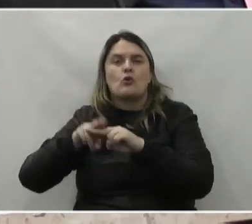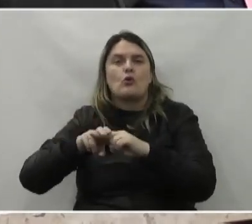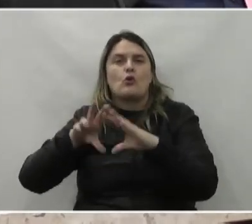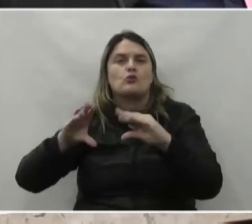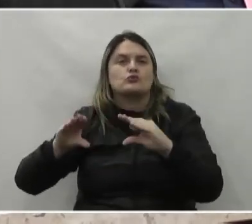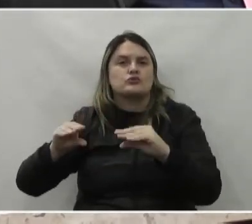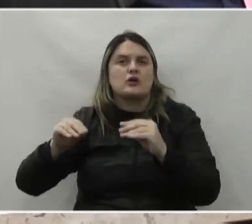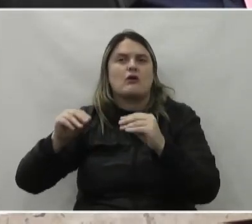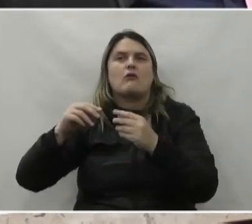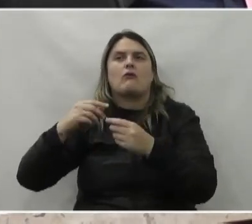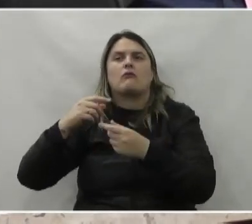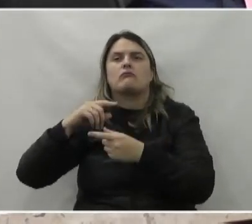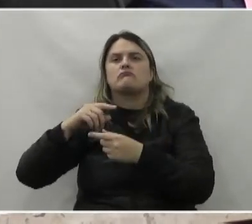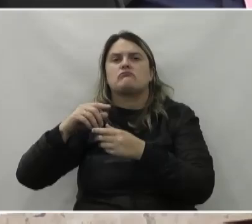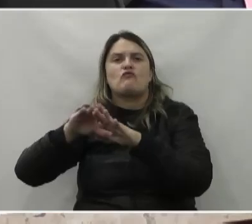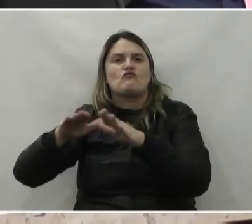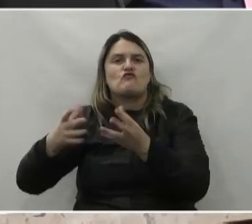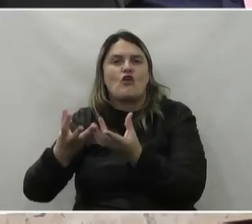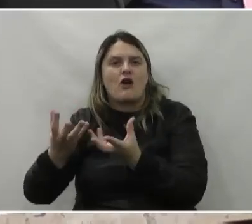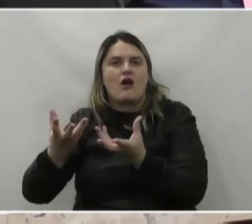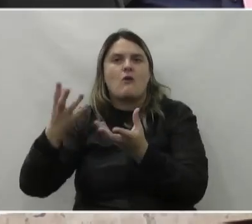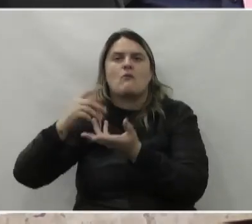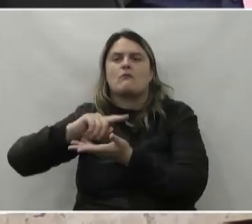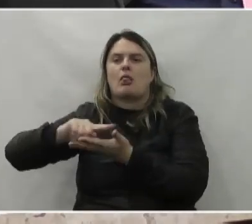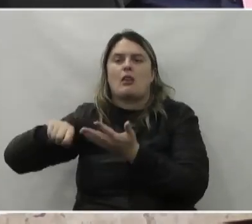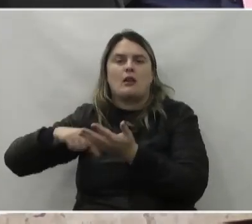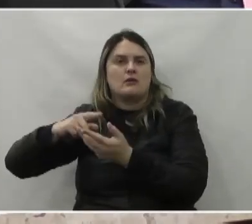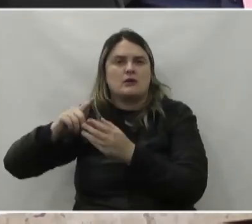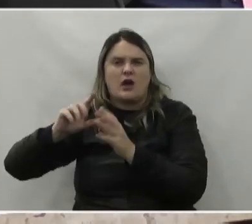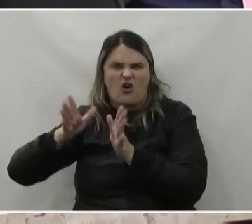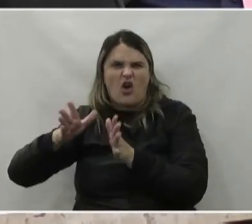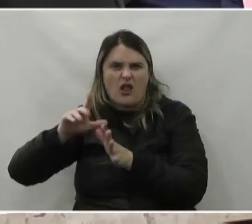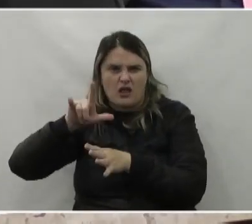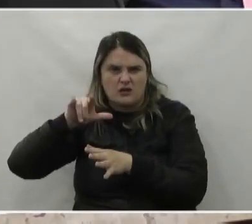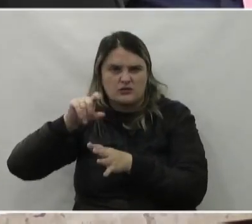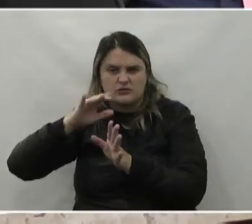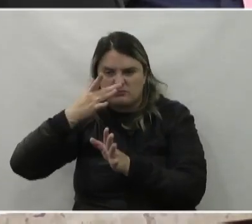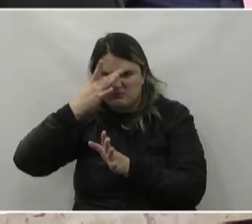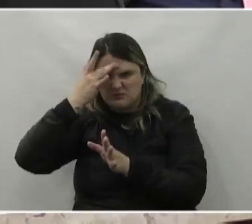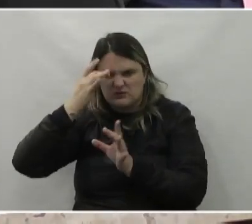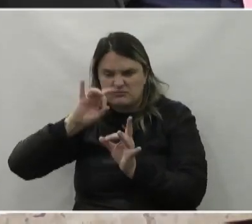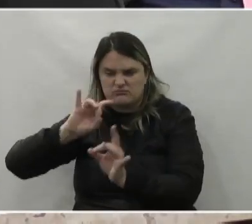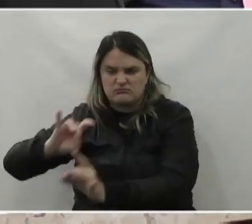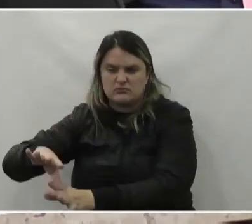tinha com o tempo aí, tendo sido